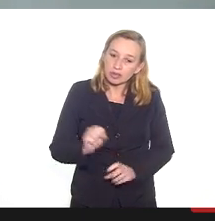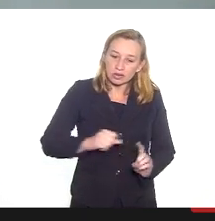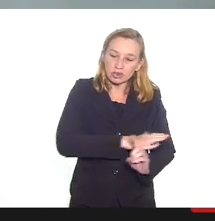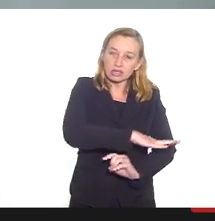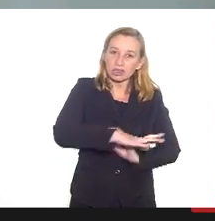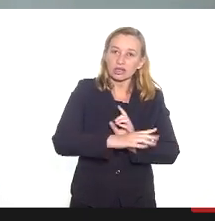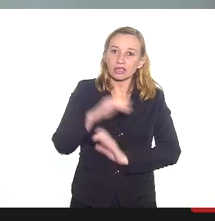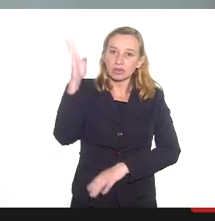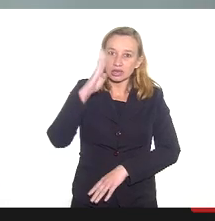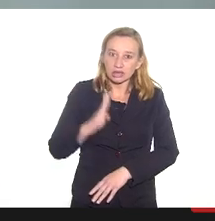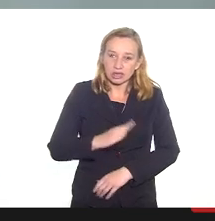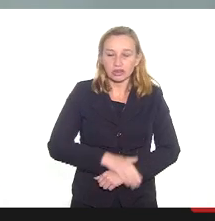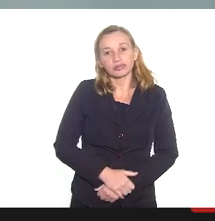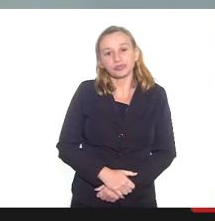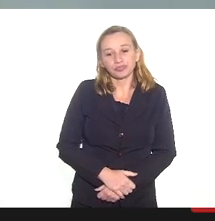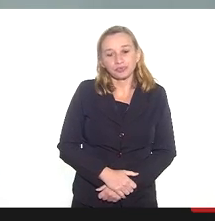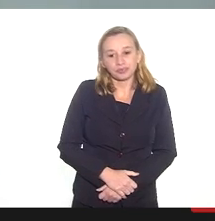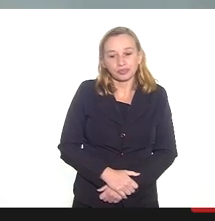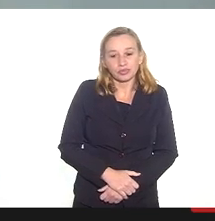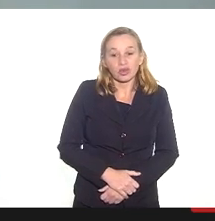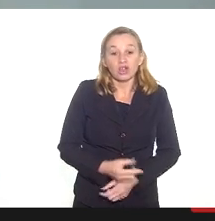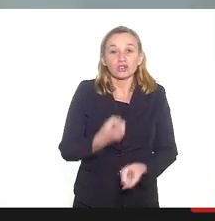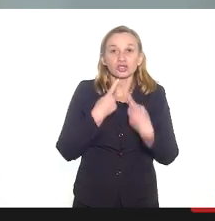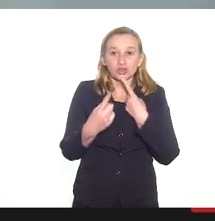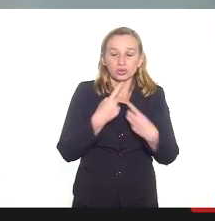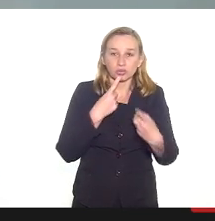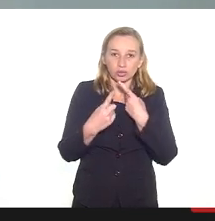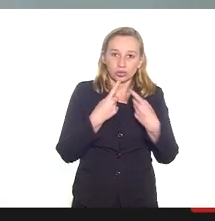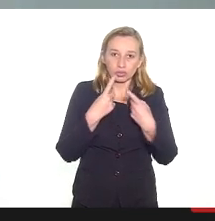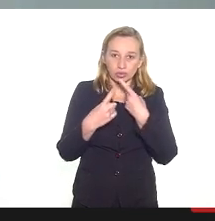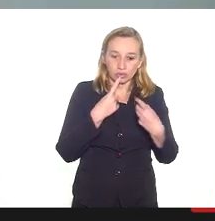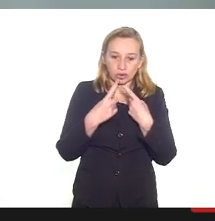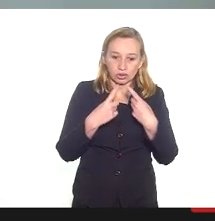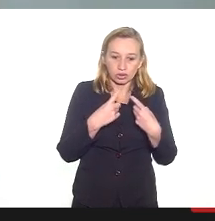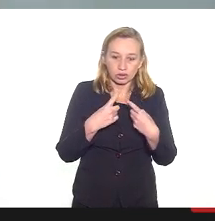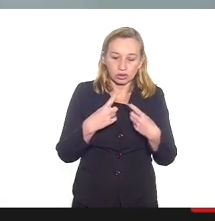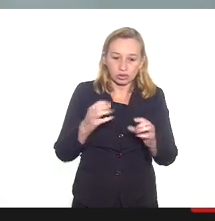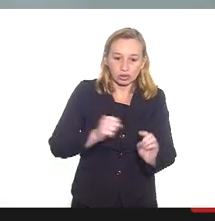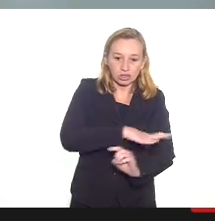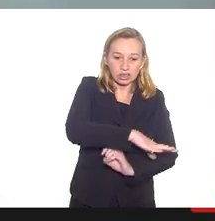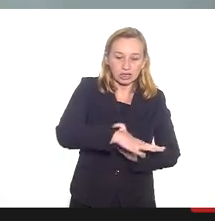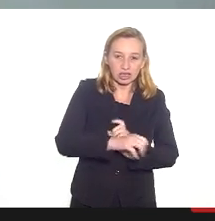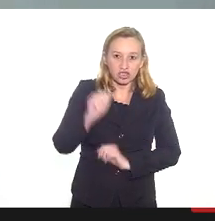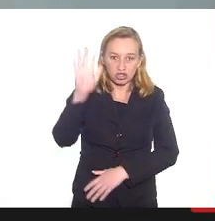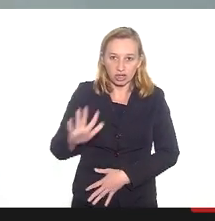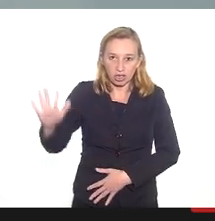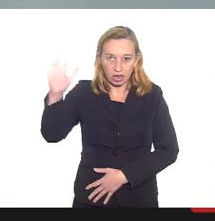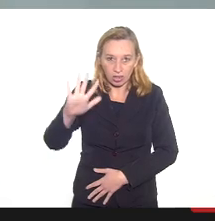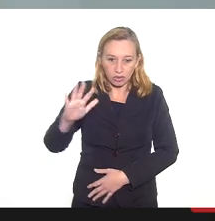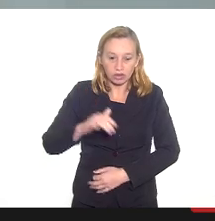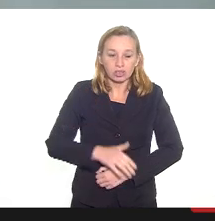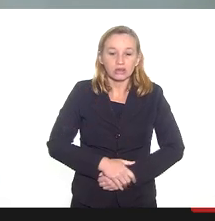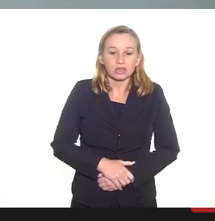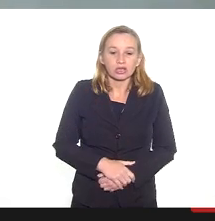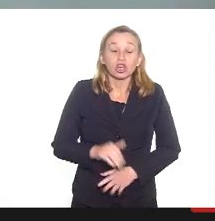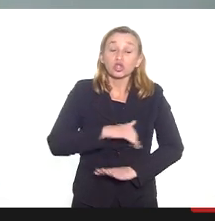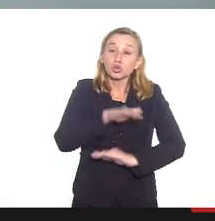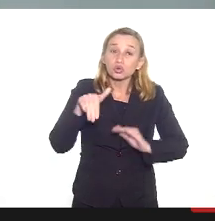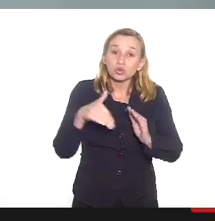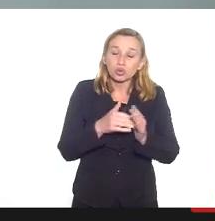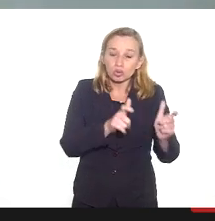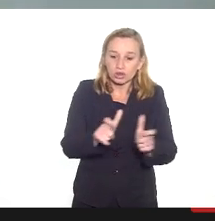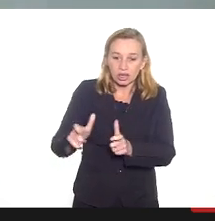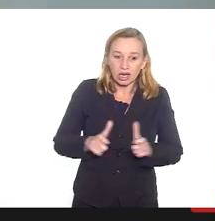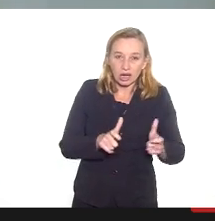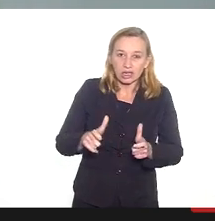sociedade brasileira, promover o debate permanente com a sociedade em geral, articular todos os